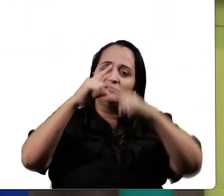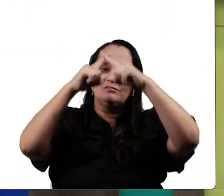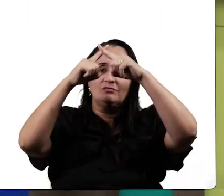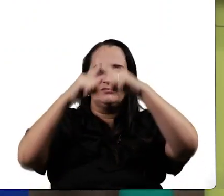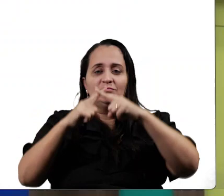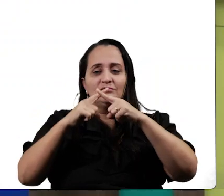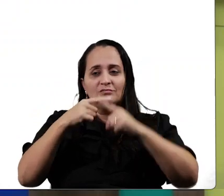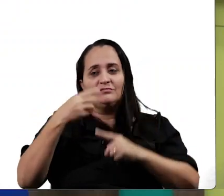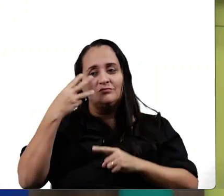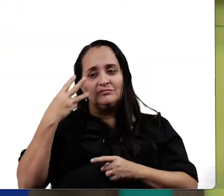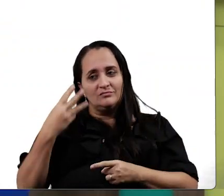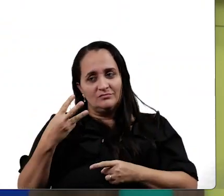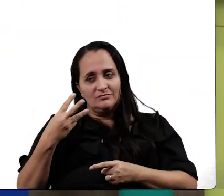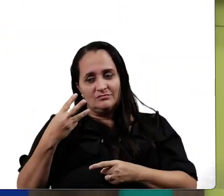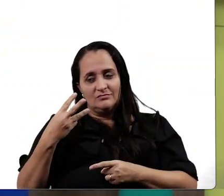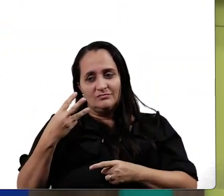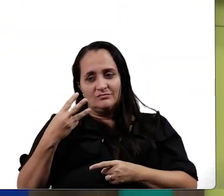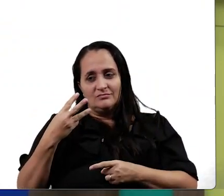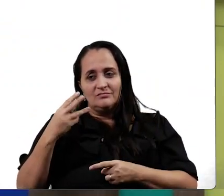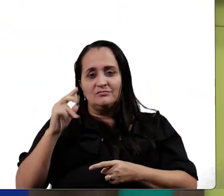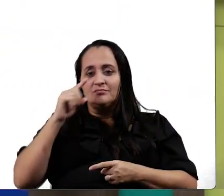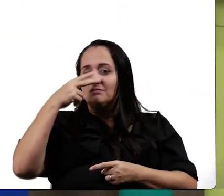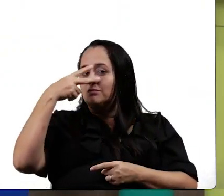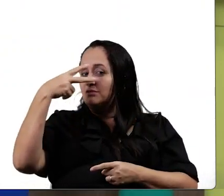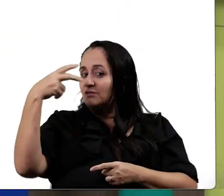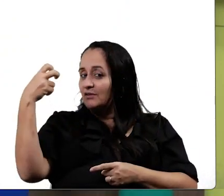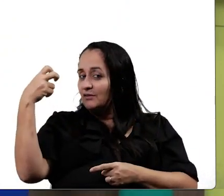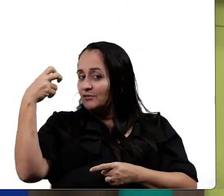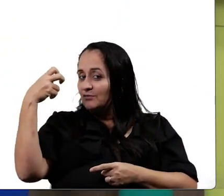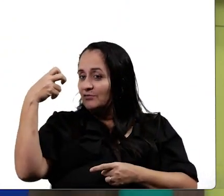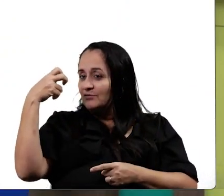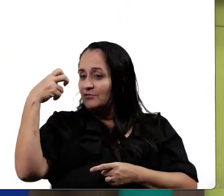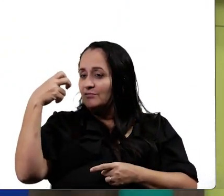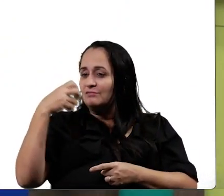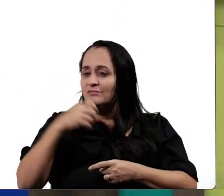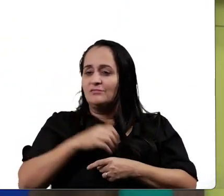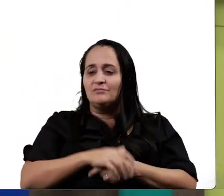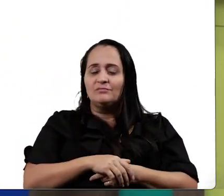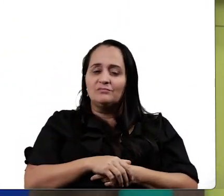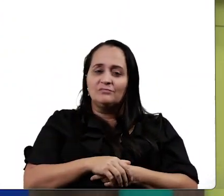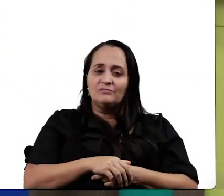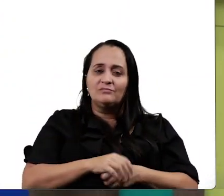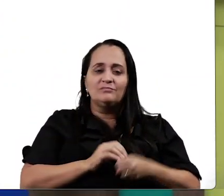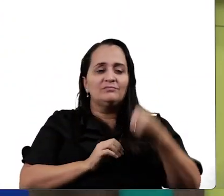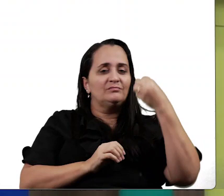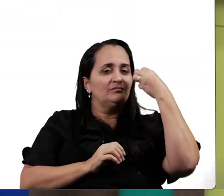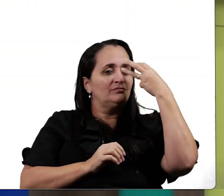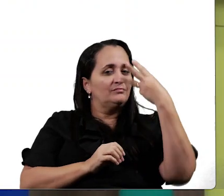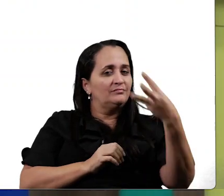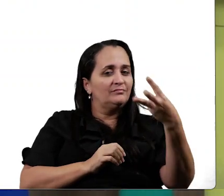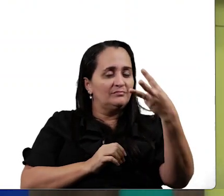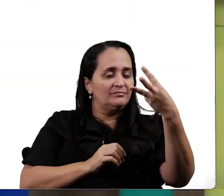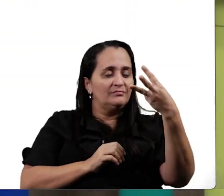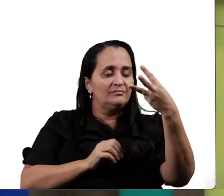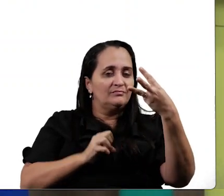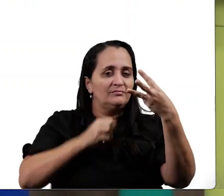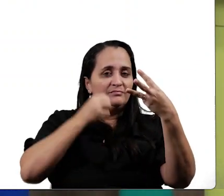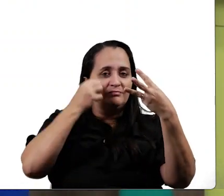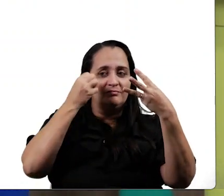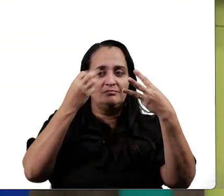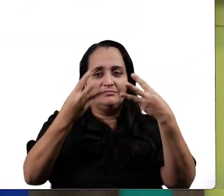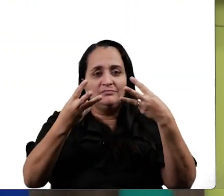vees 3 que é igual vamos lá 3 +